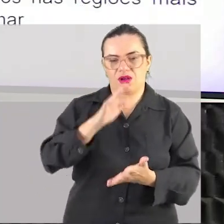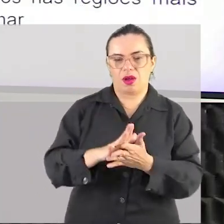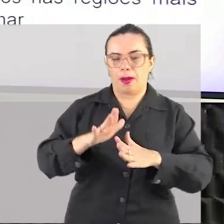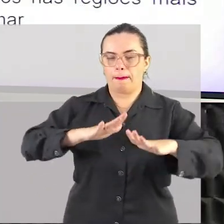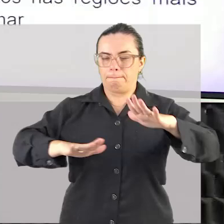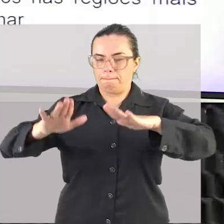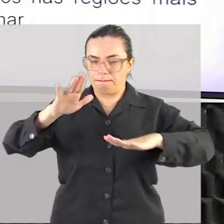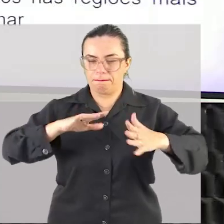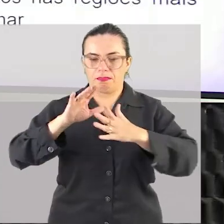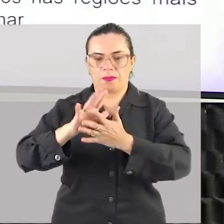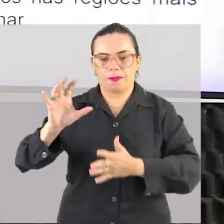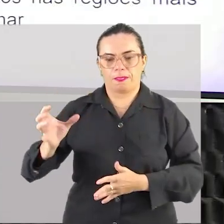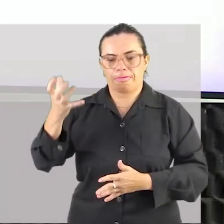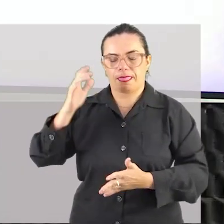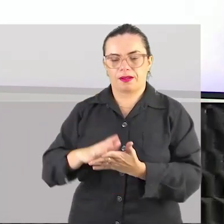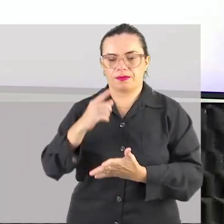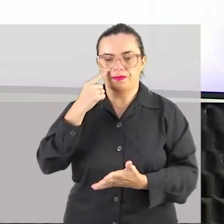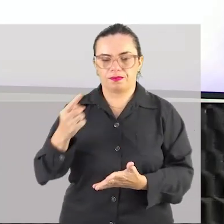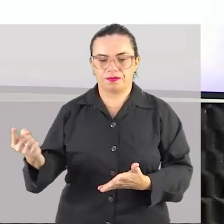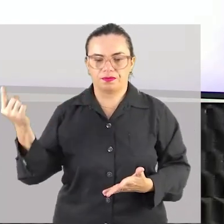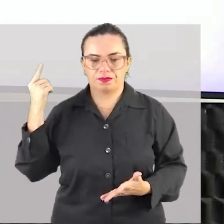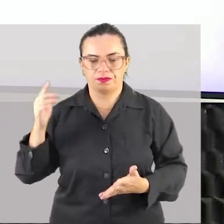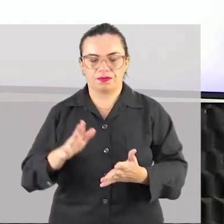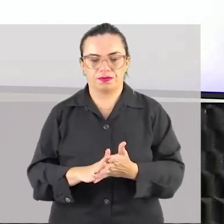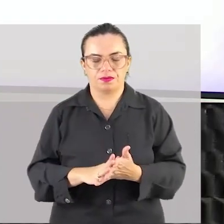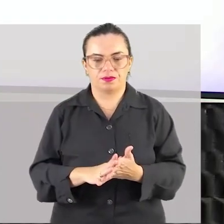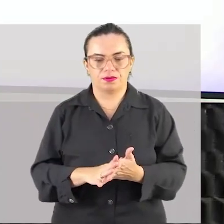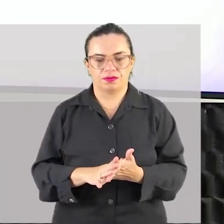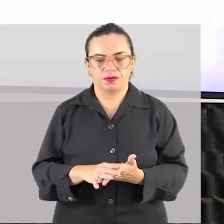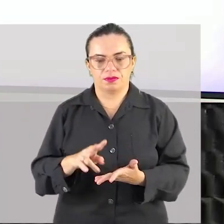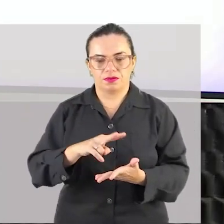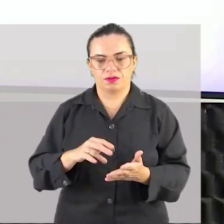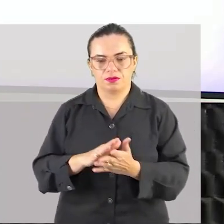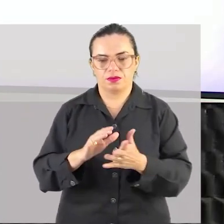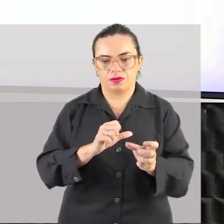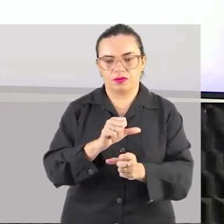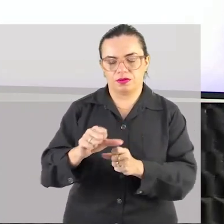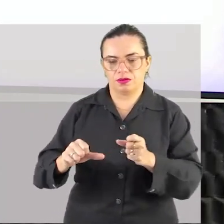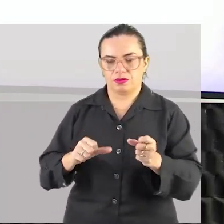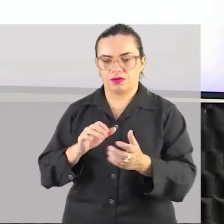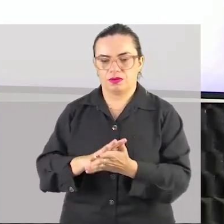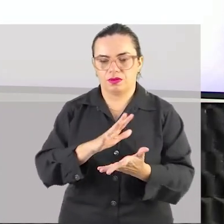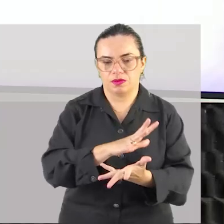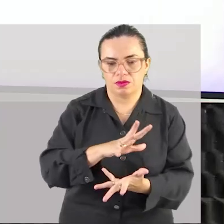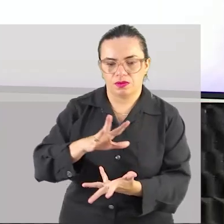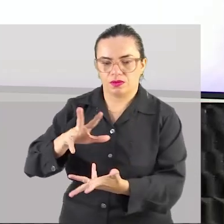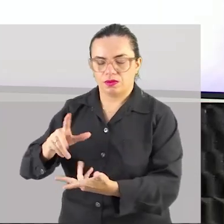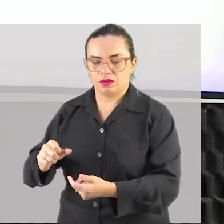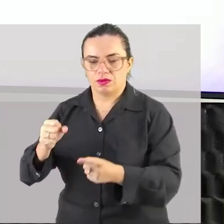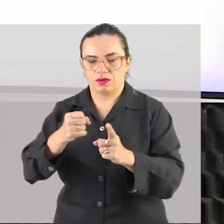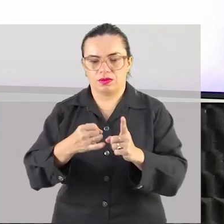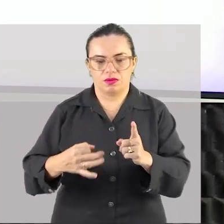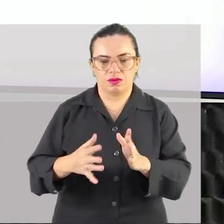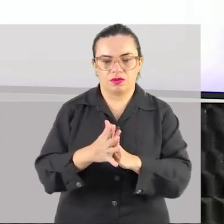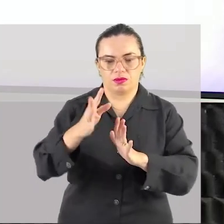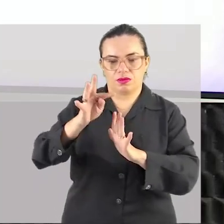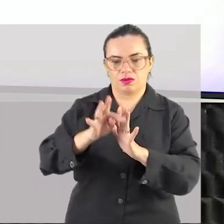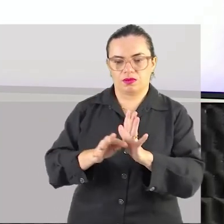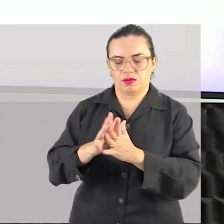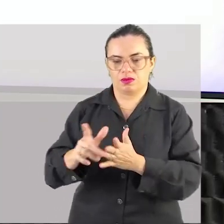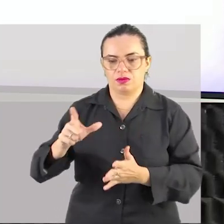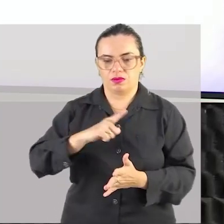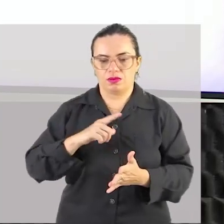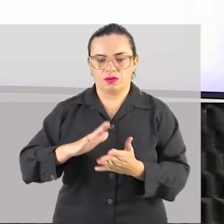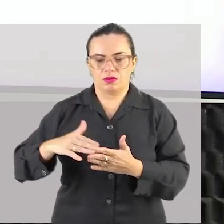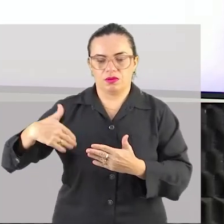alguns acontecimentos. Mas vamos ver o determinante da questão. As transformações na superfície terrestre, conforme descrita no texto,